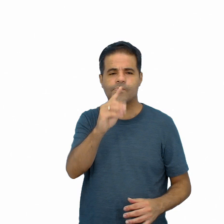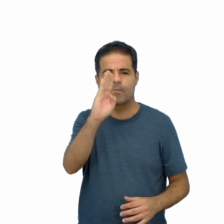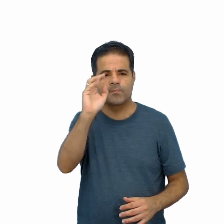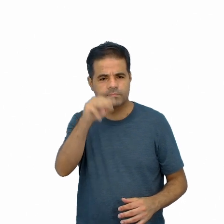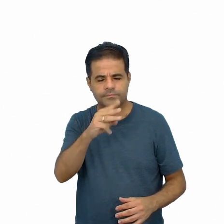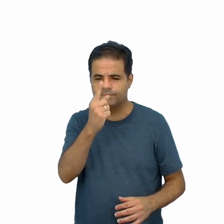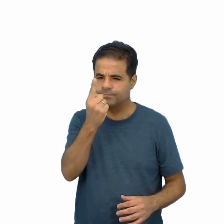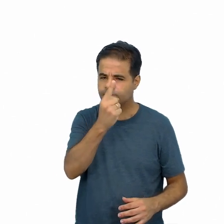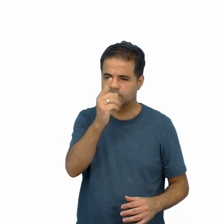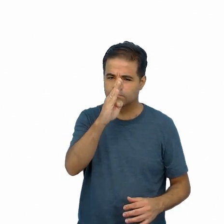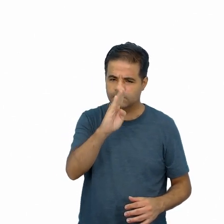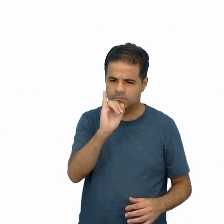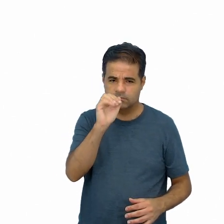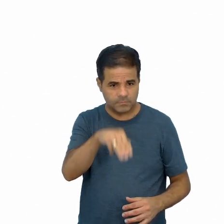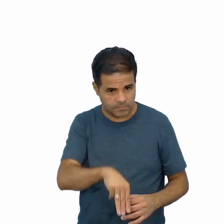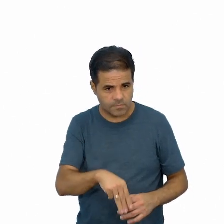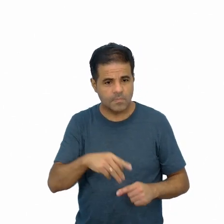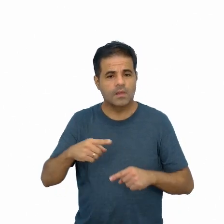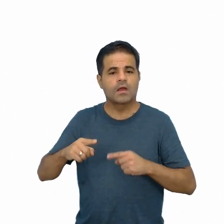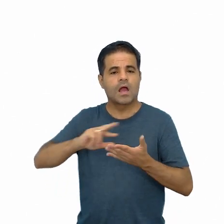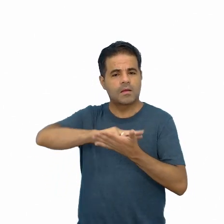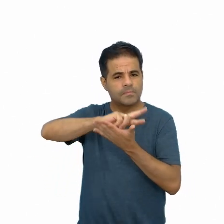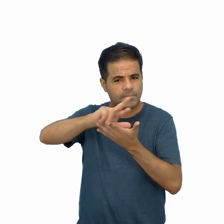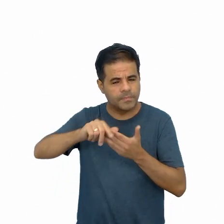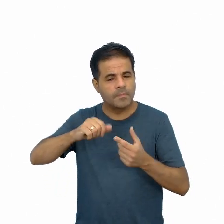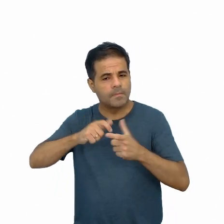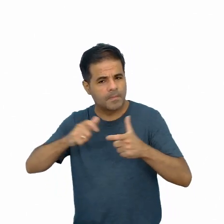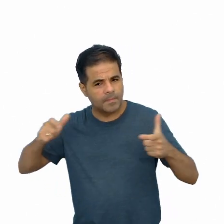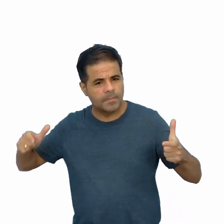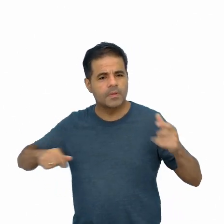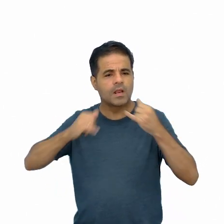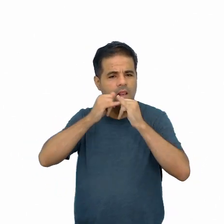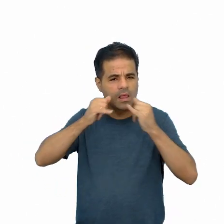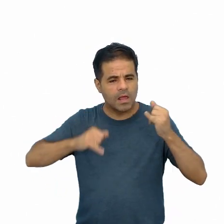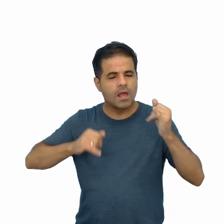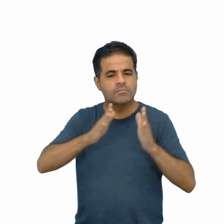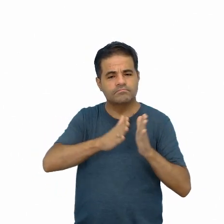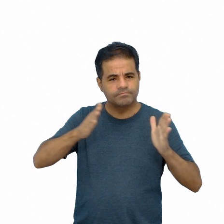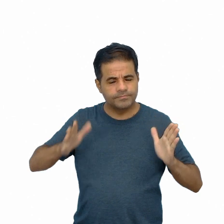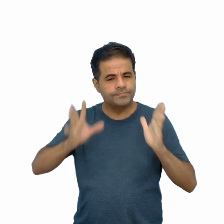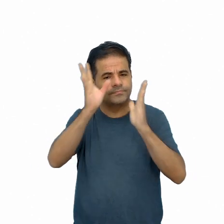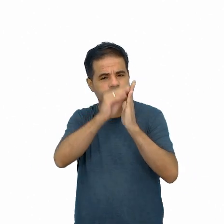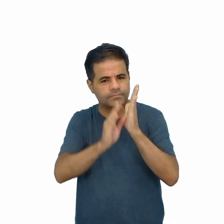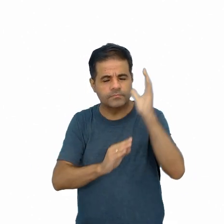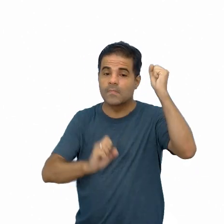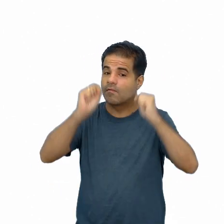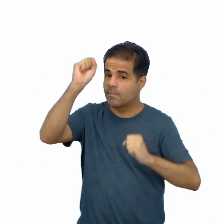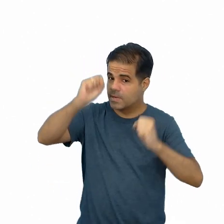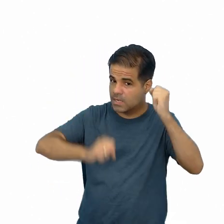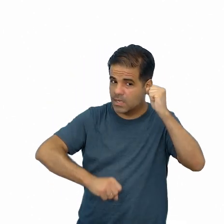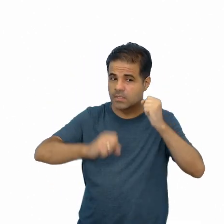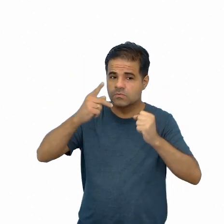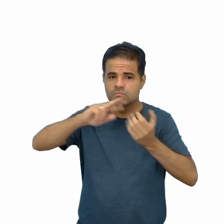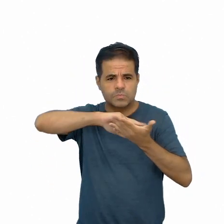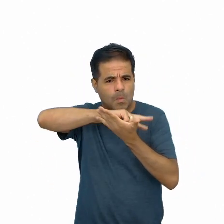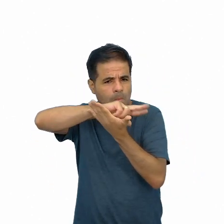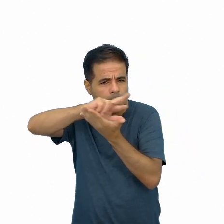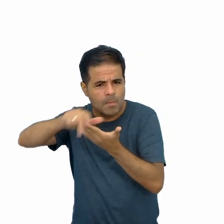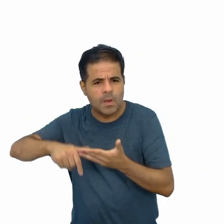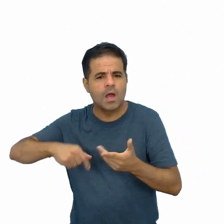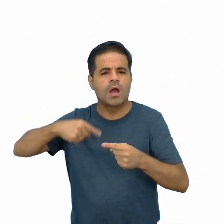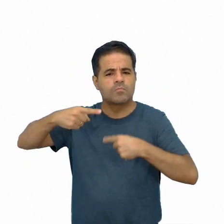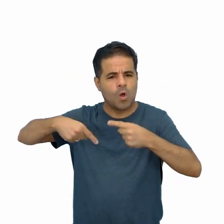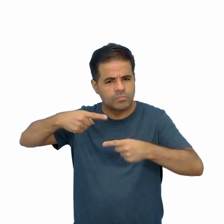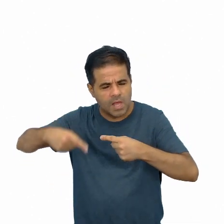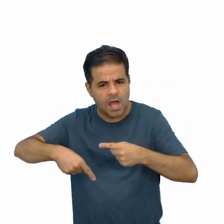bimestre. Caracterizar os aparelhos elétricos a partir das especificações dos fabricantes sobre suas características,